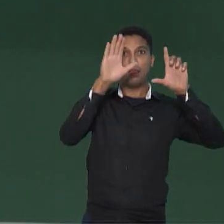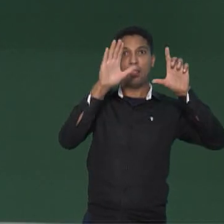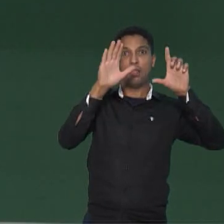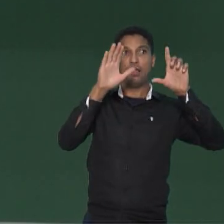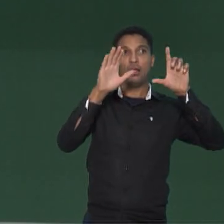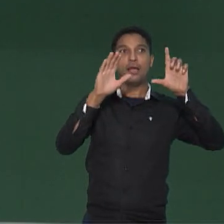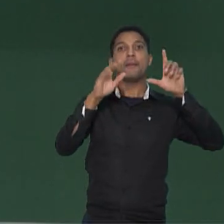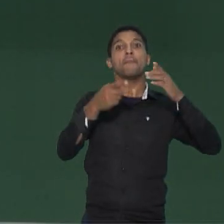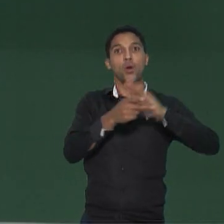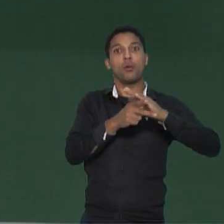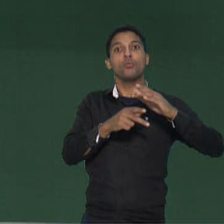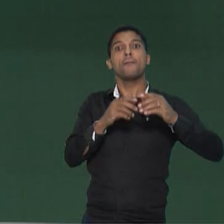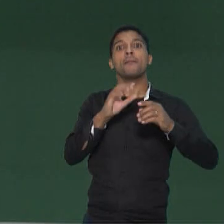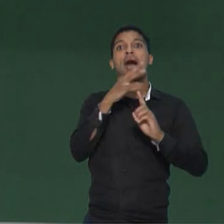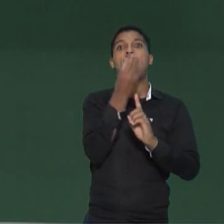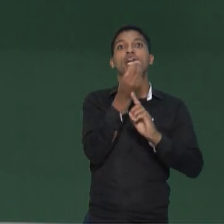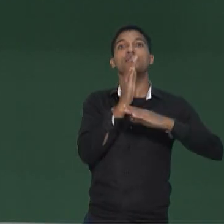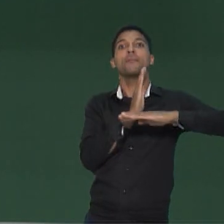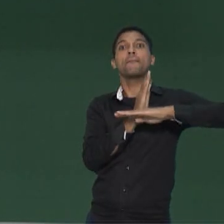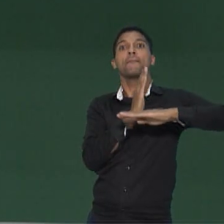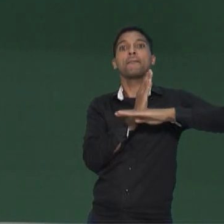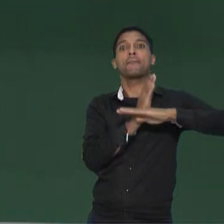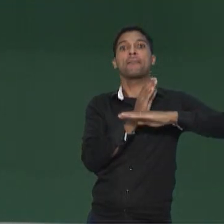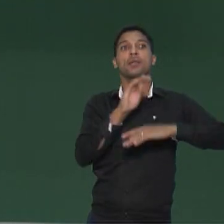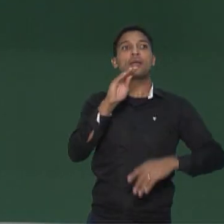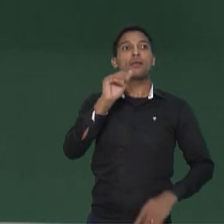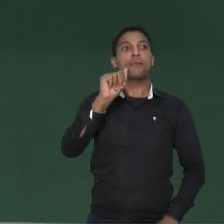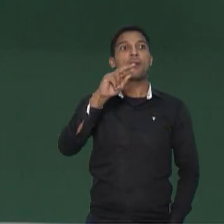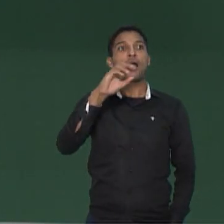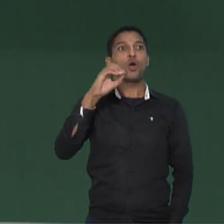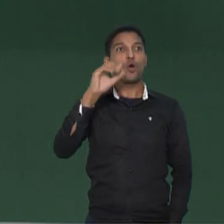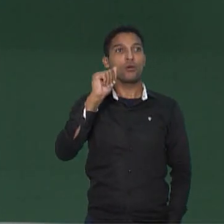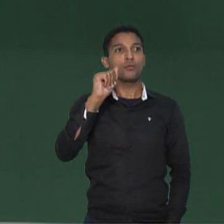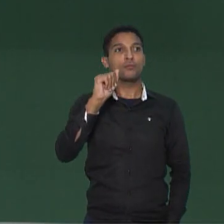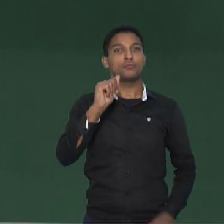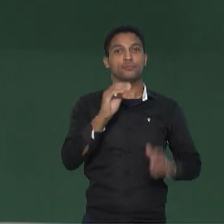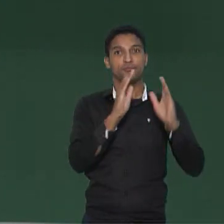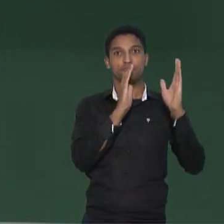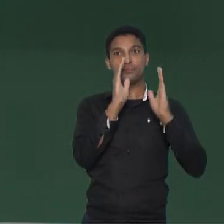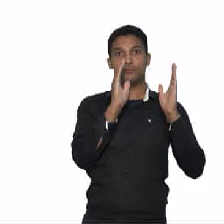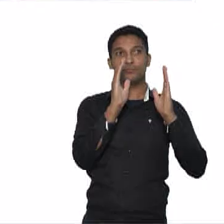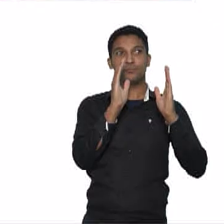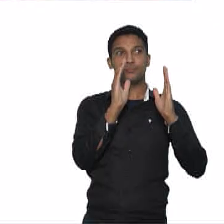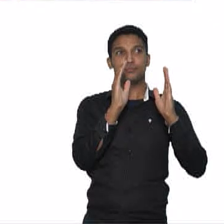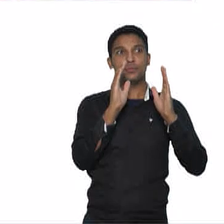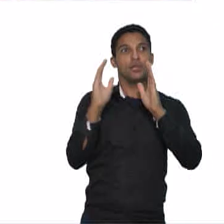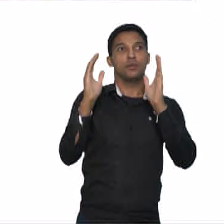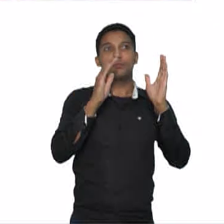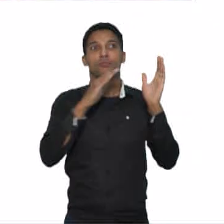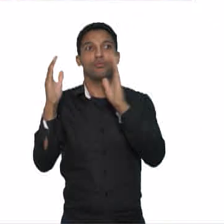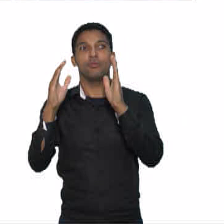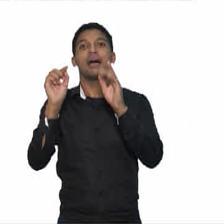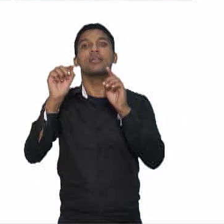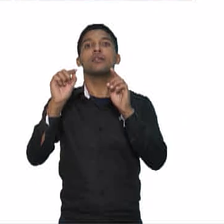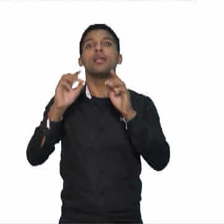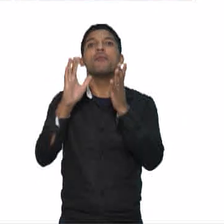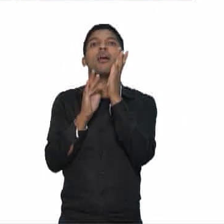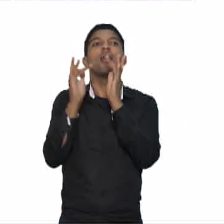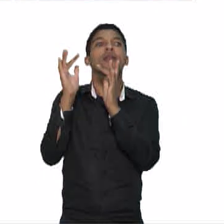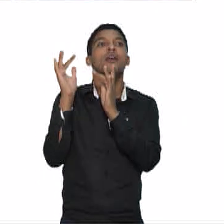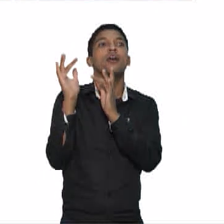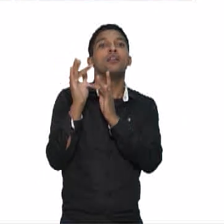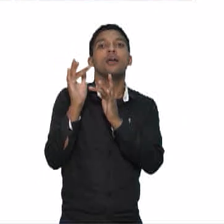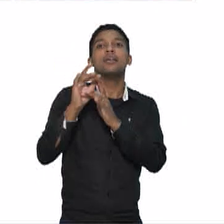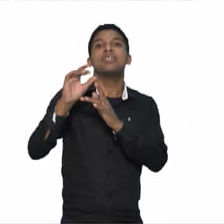obra barroca. A Sagrada Família com o Cordeiro, mais uma obra do Rafael Sanzio, que foi inspirada, o neoclassicismo se